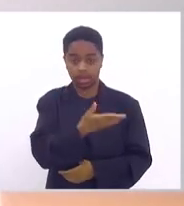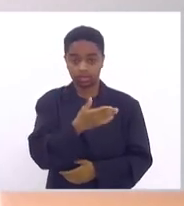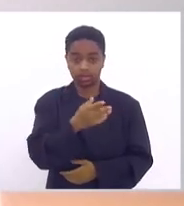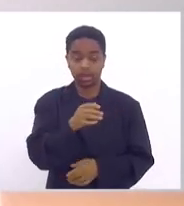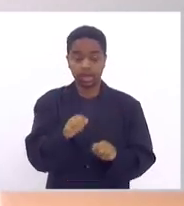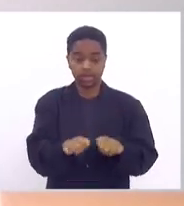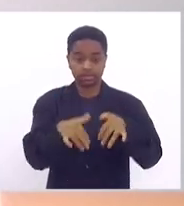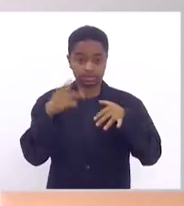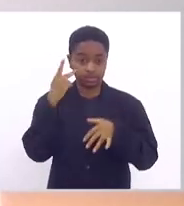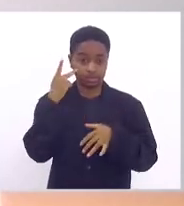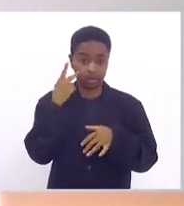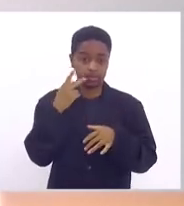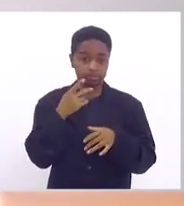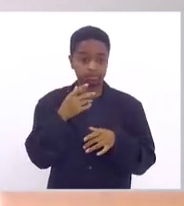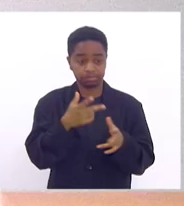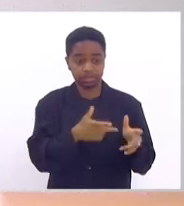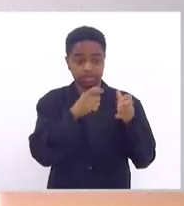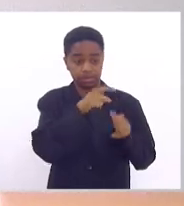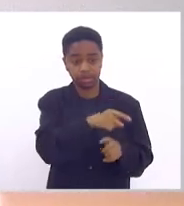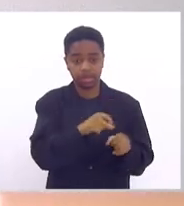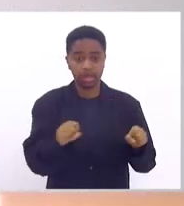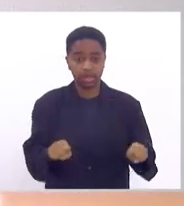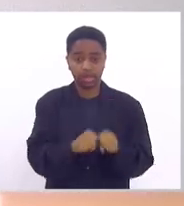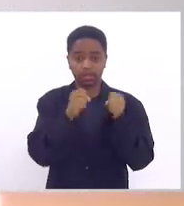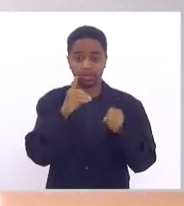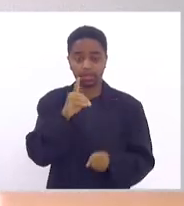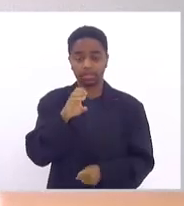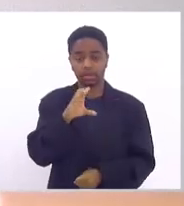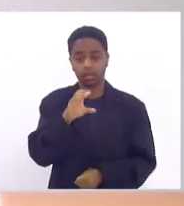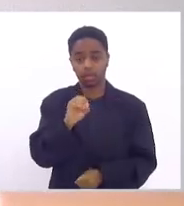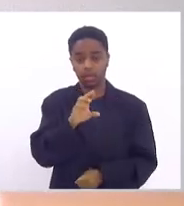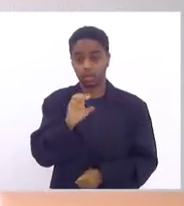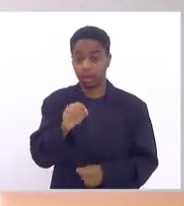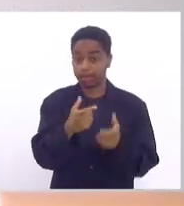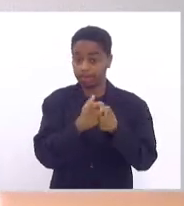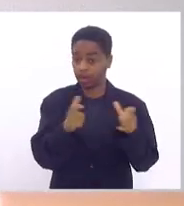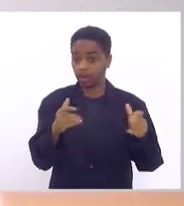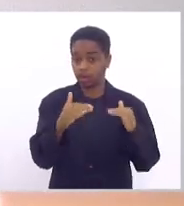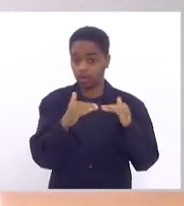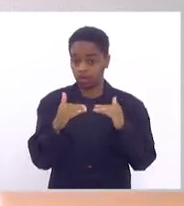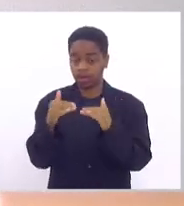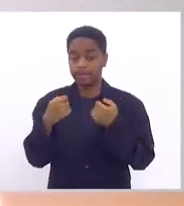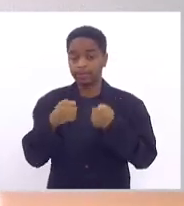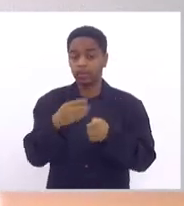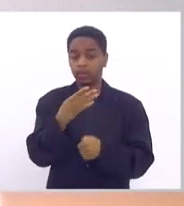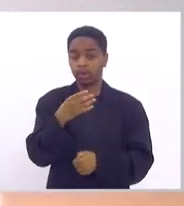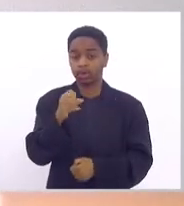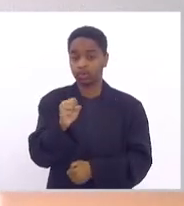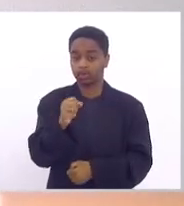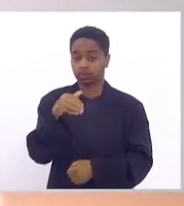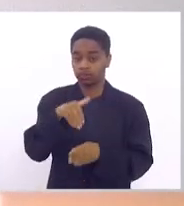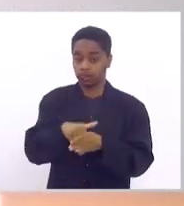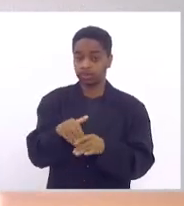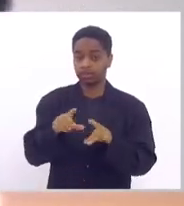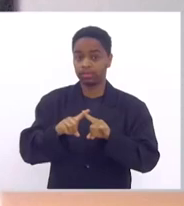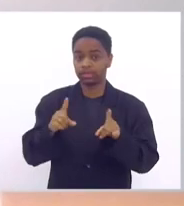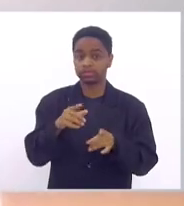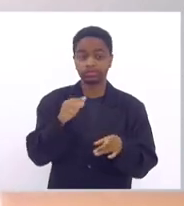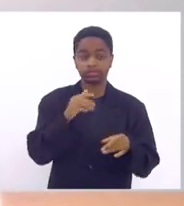considerou que aquilo era quebra de decoro ótimo considerou para uma larga maioria precisava de 48 votos teve